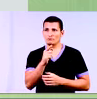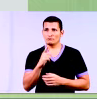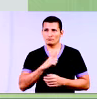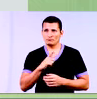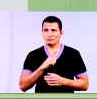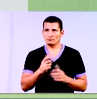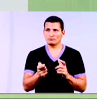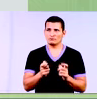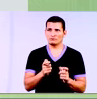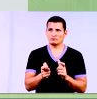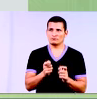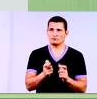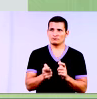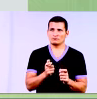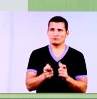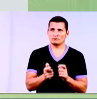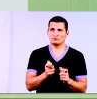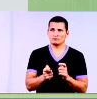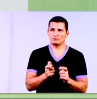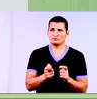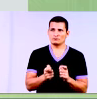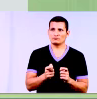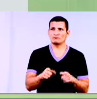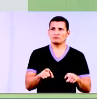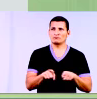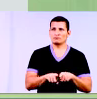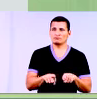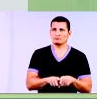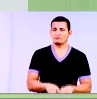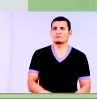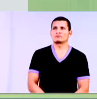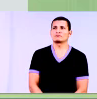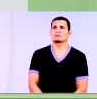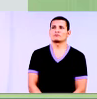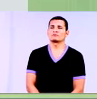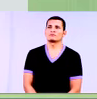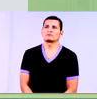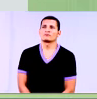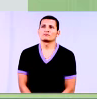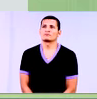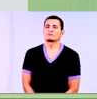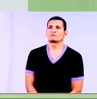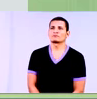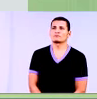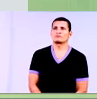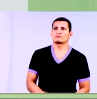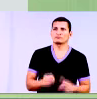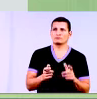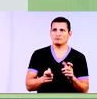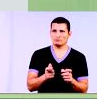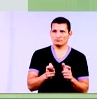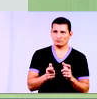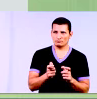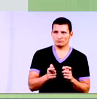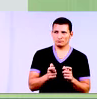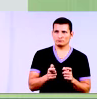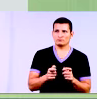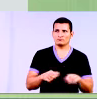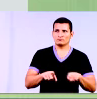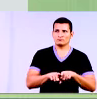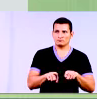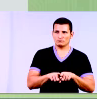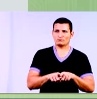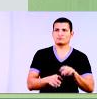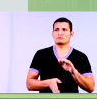do videogame. Joystick, né, professor? O joystick, exatamente. O joystick aqui. Então o joystick também é um dispositivo